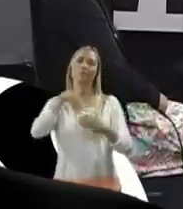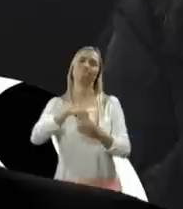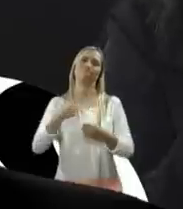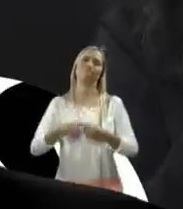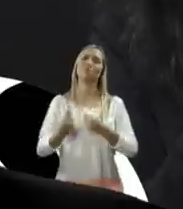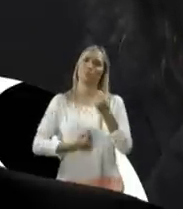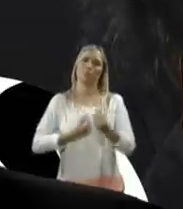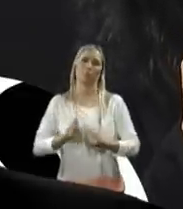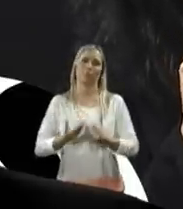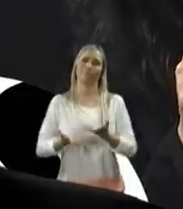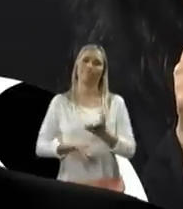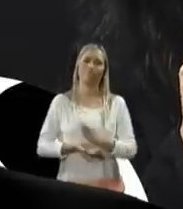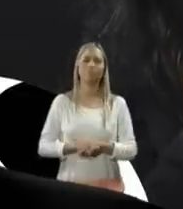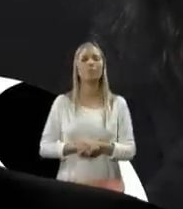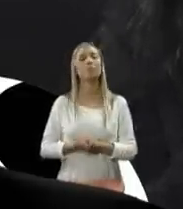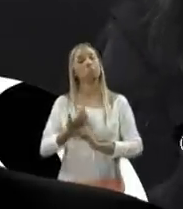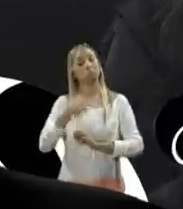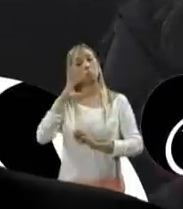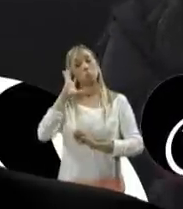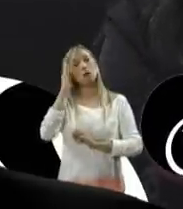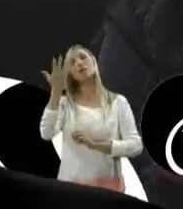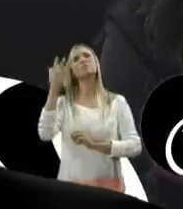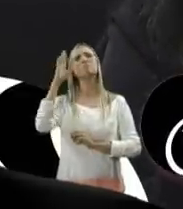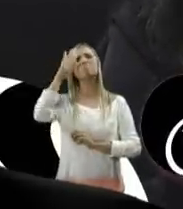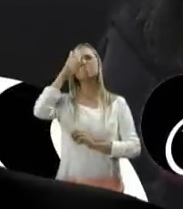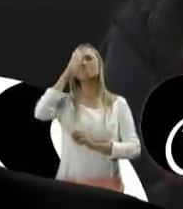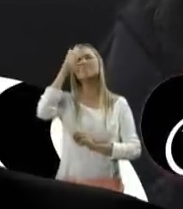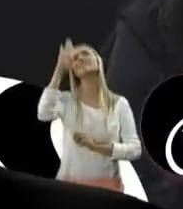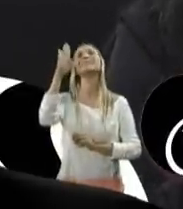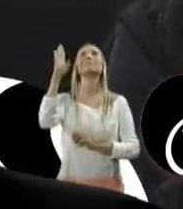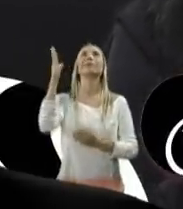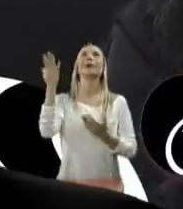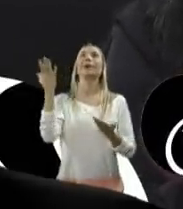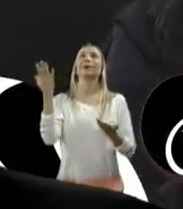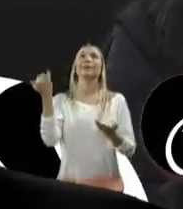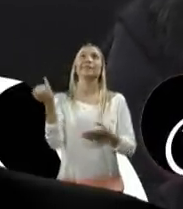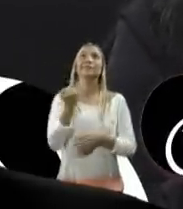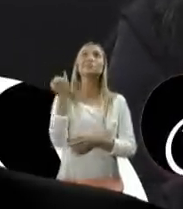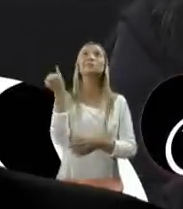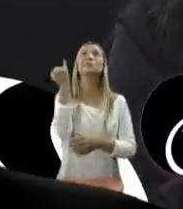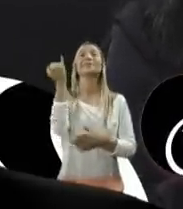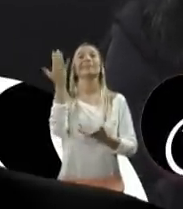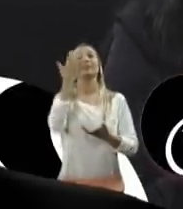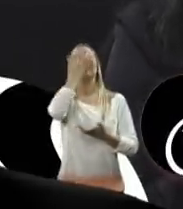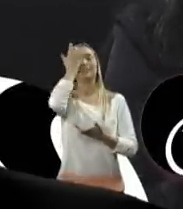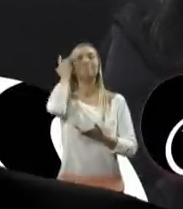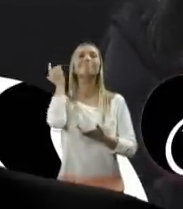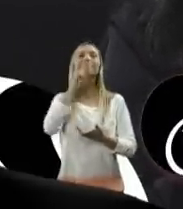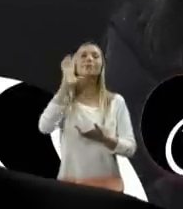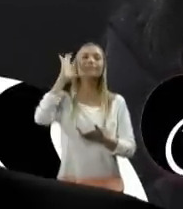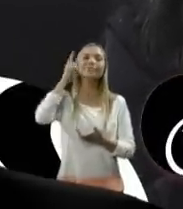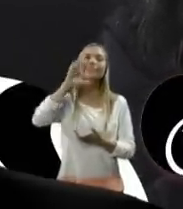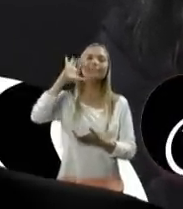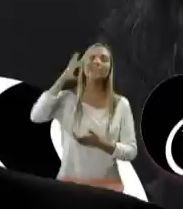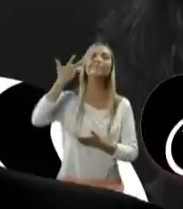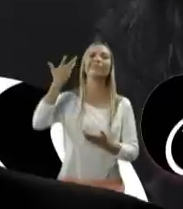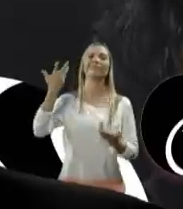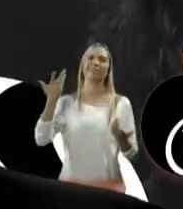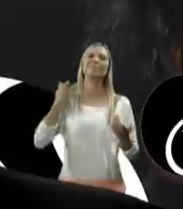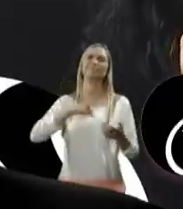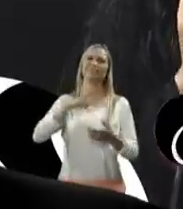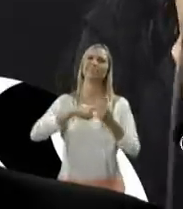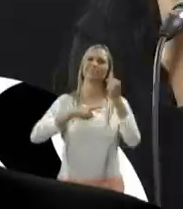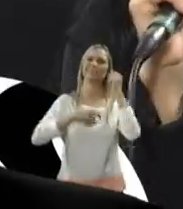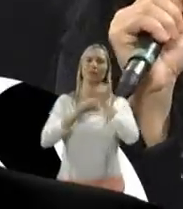violência? Eu acho que a grande questão, que não é aplicada, mas que isso já está preconizado há muito